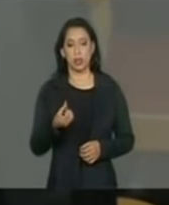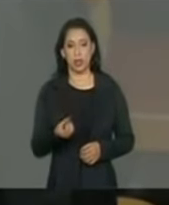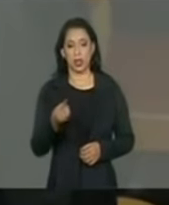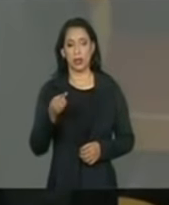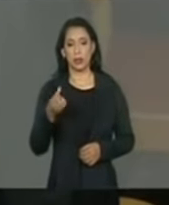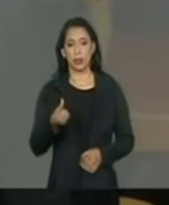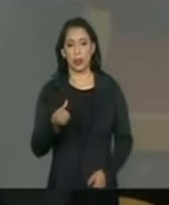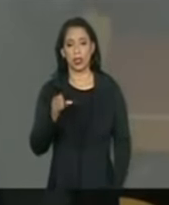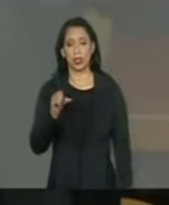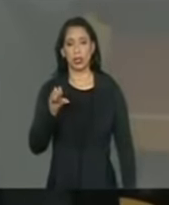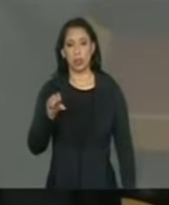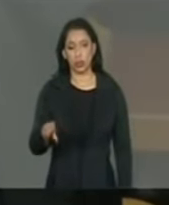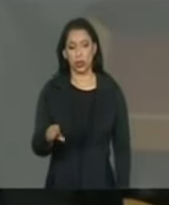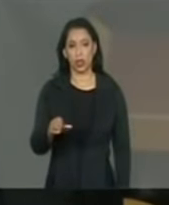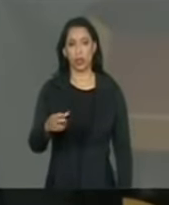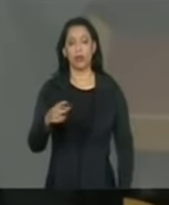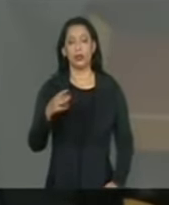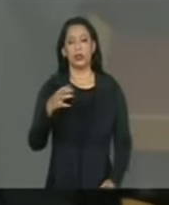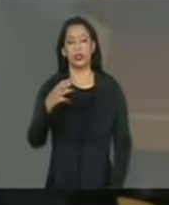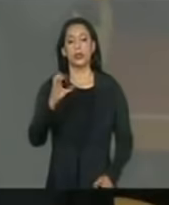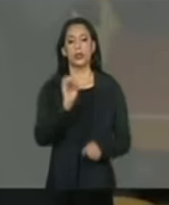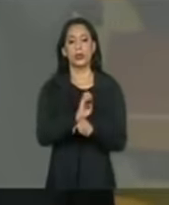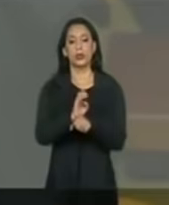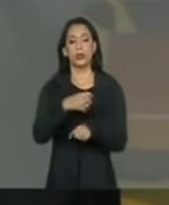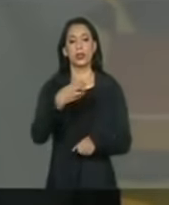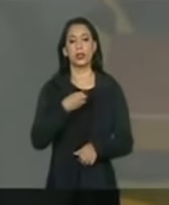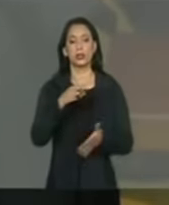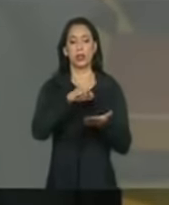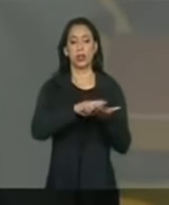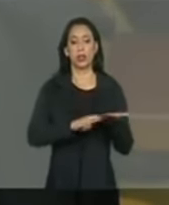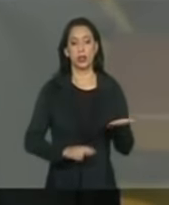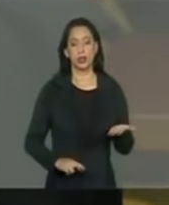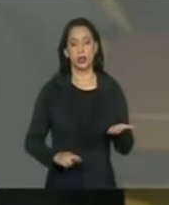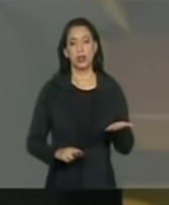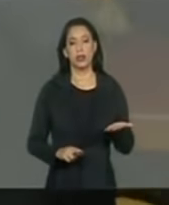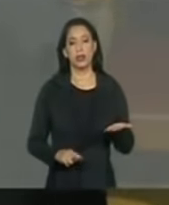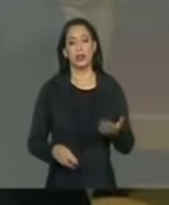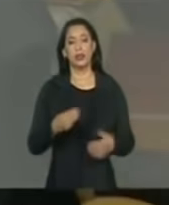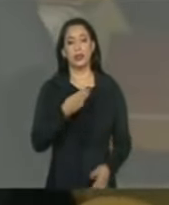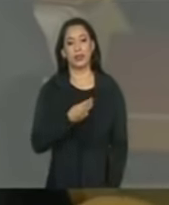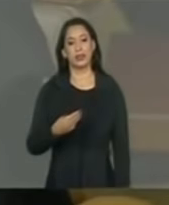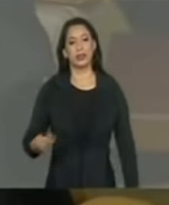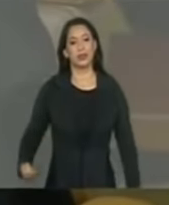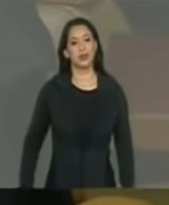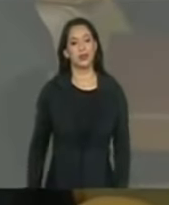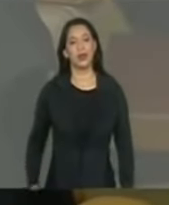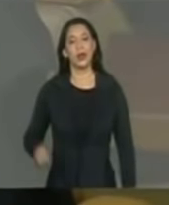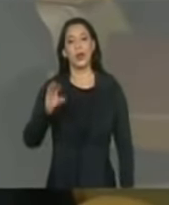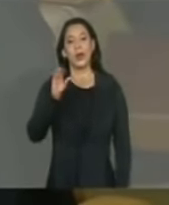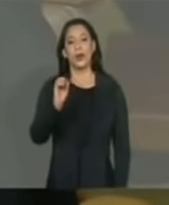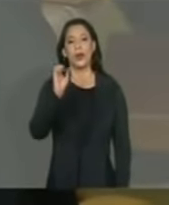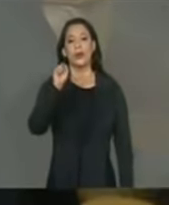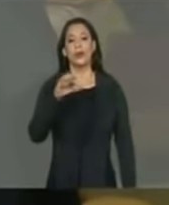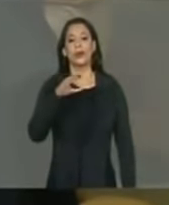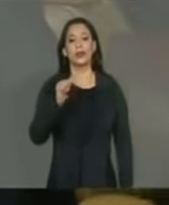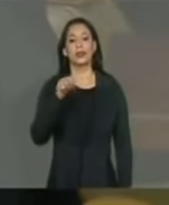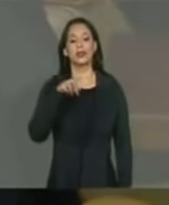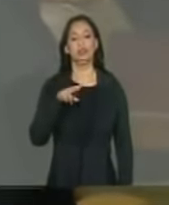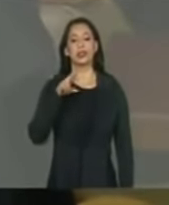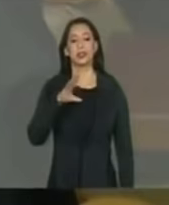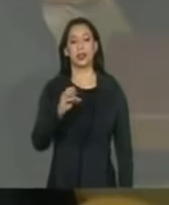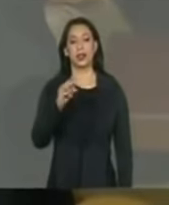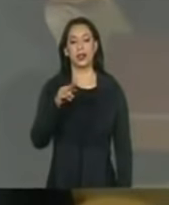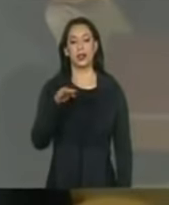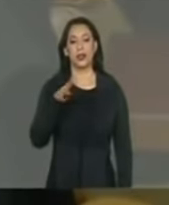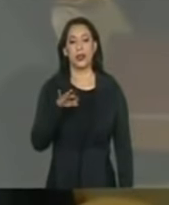da bahia e que foi relator o eminente saudoso ministro oscar corrêa e tendo